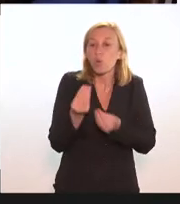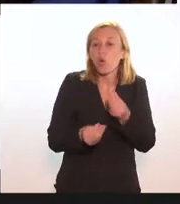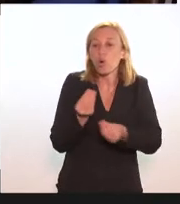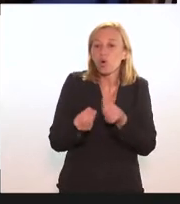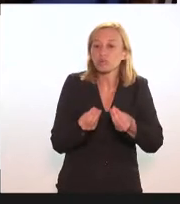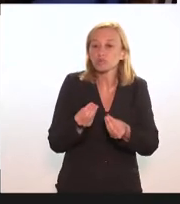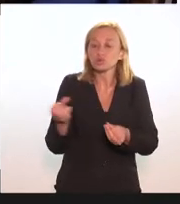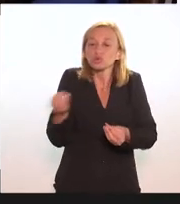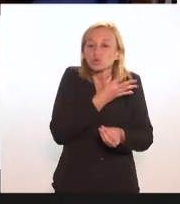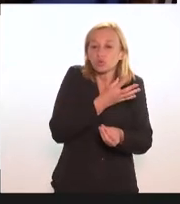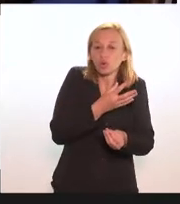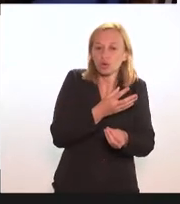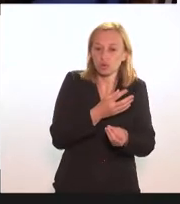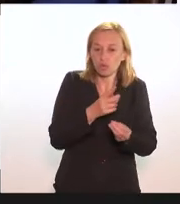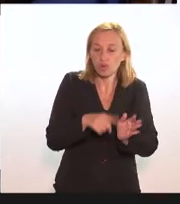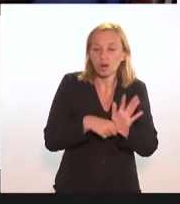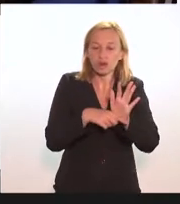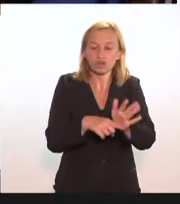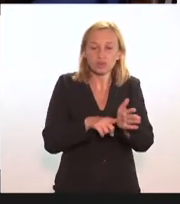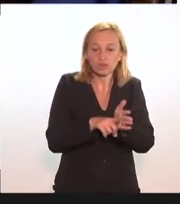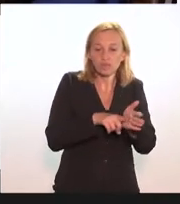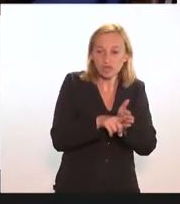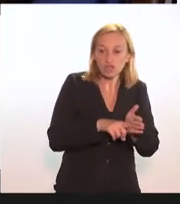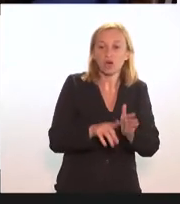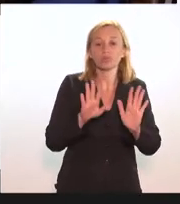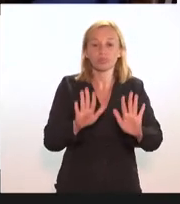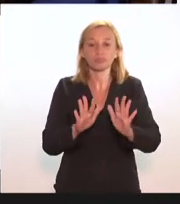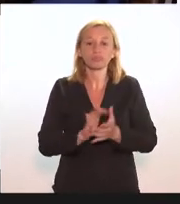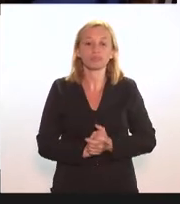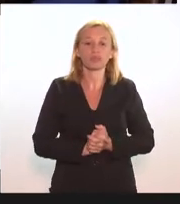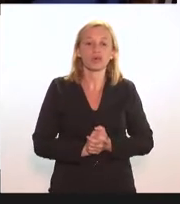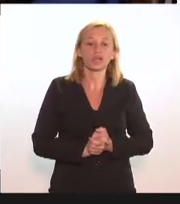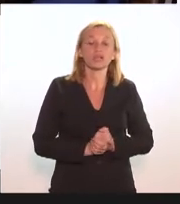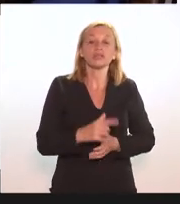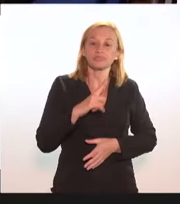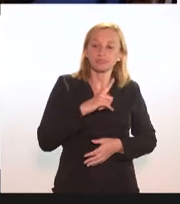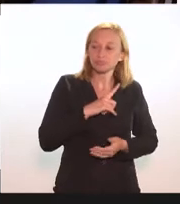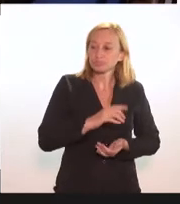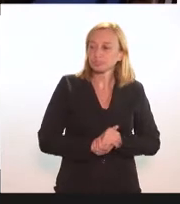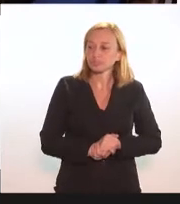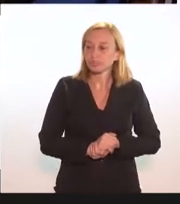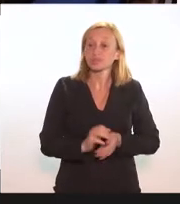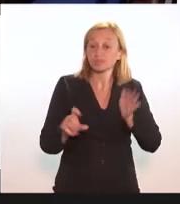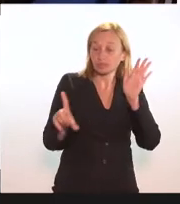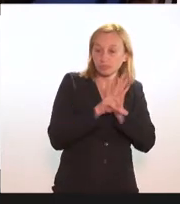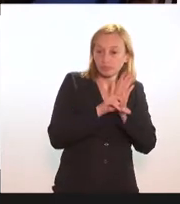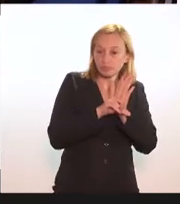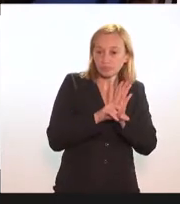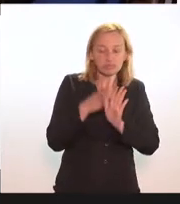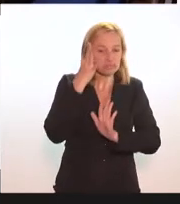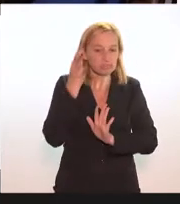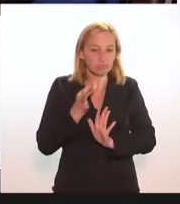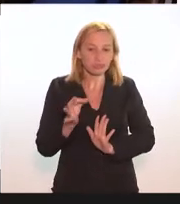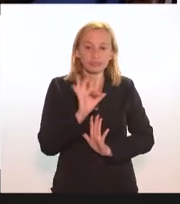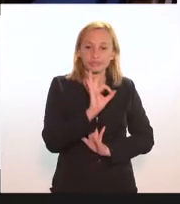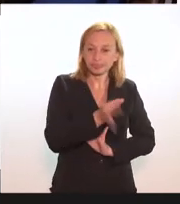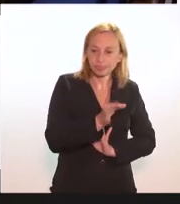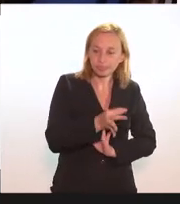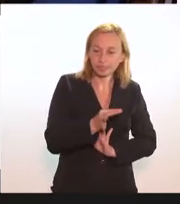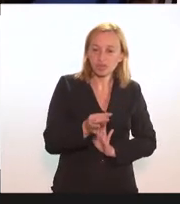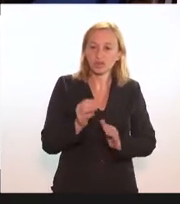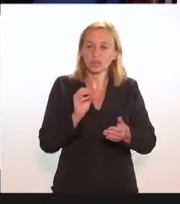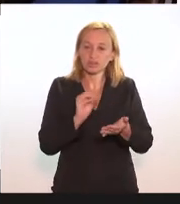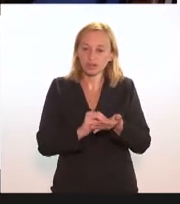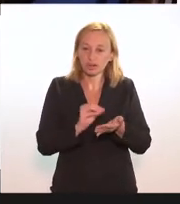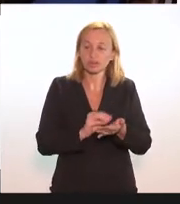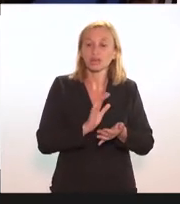esse novo regime de recuperação fiscal. Por enquanto, a gente tem o que está na lei, mas não sabe exatamente o que vai sair da